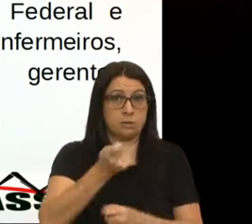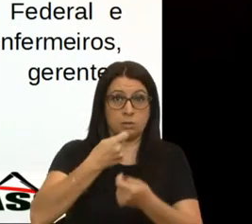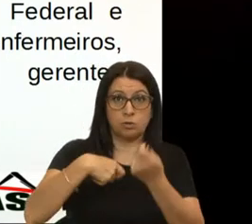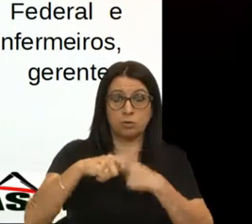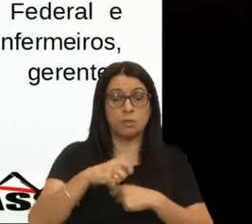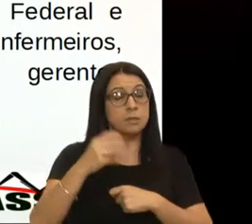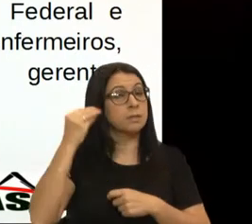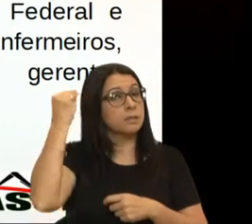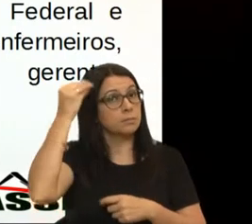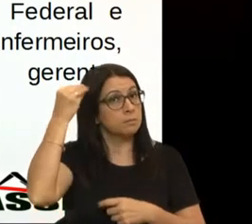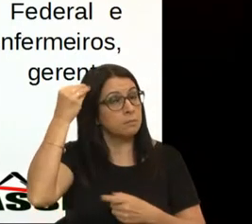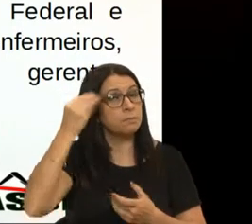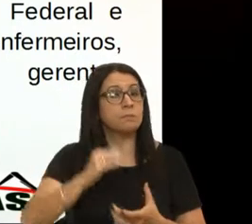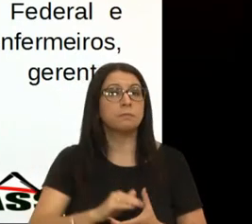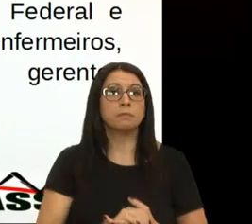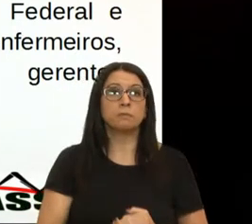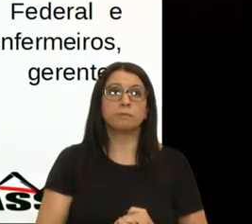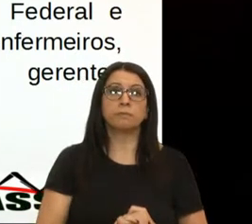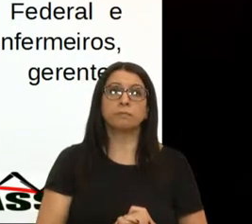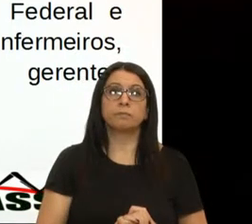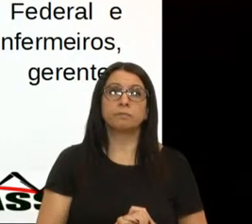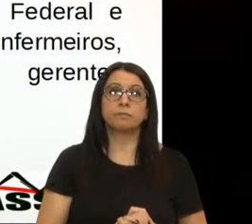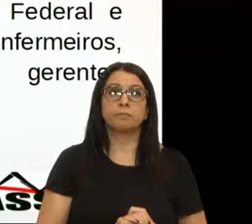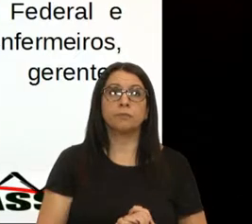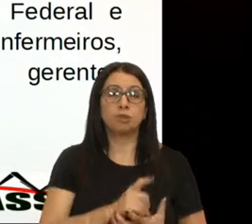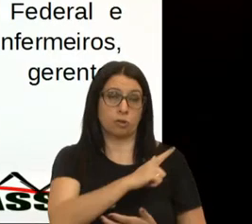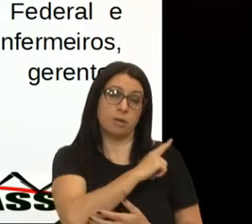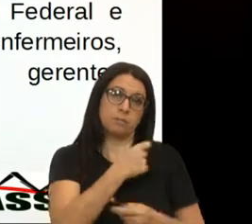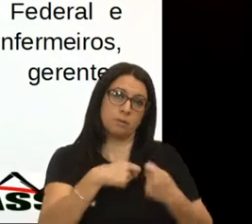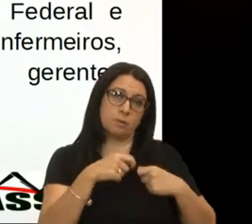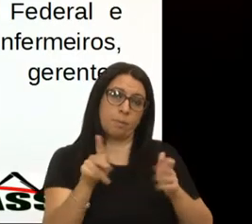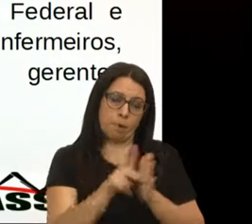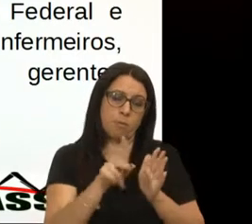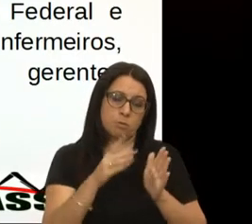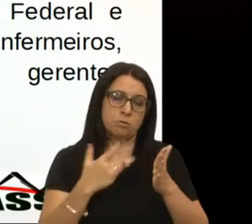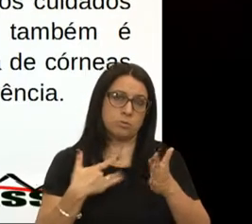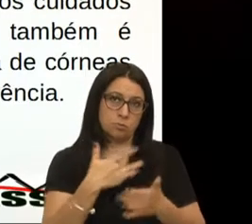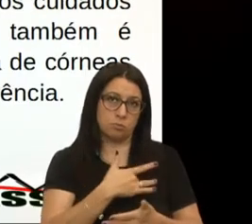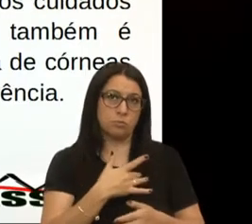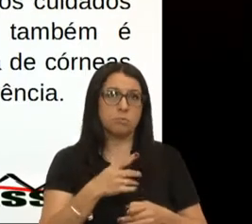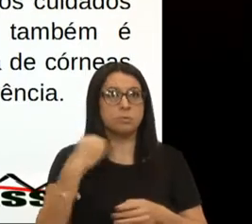gerentes administrativos, na saúde, evidentemente, e psicólogos.